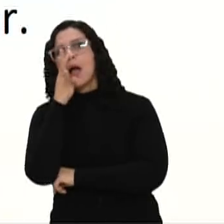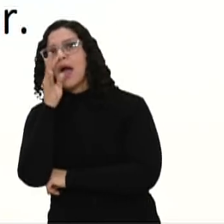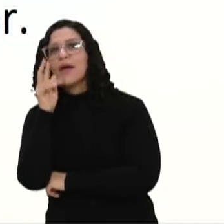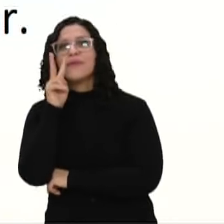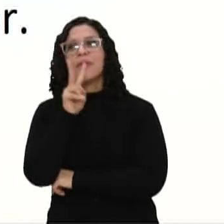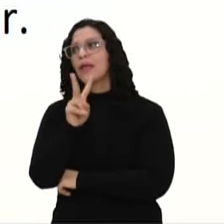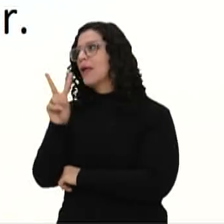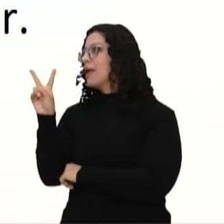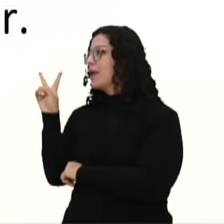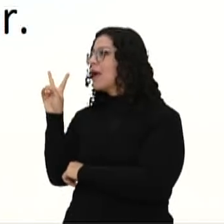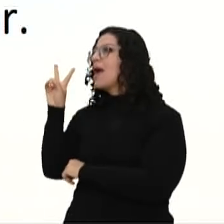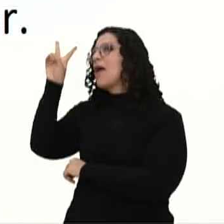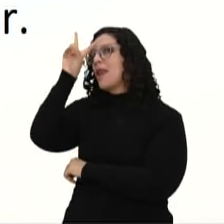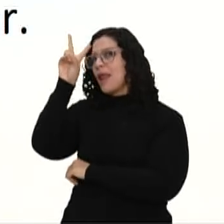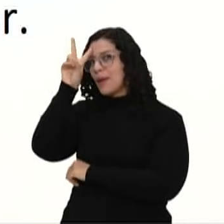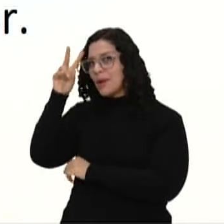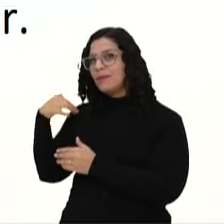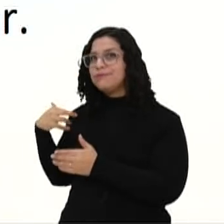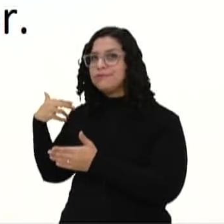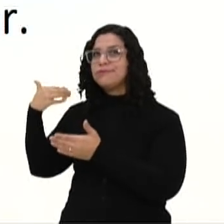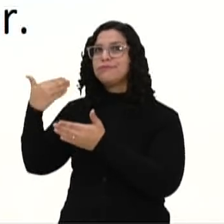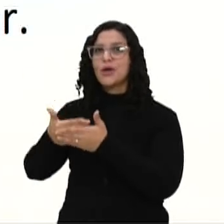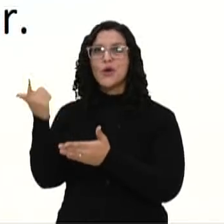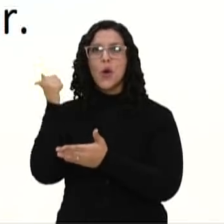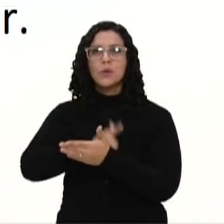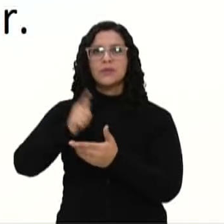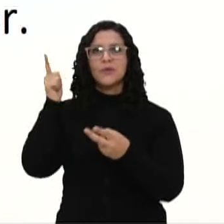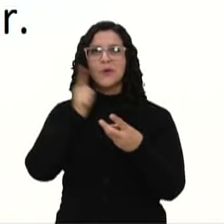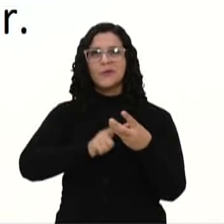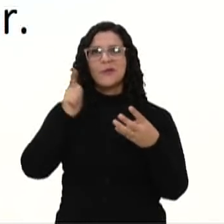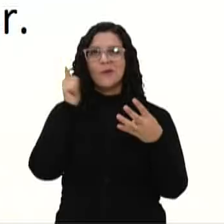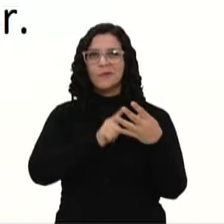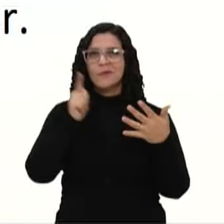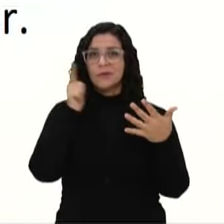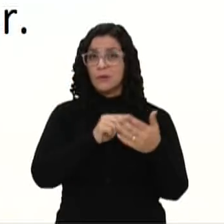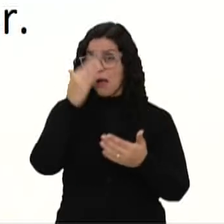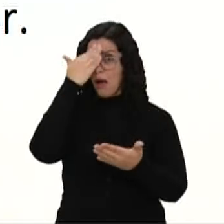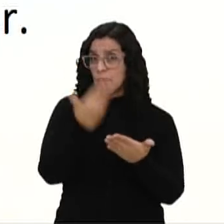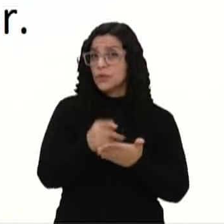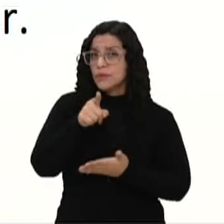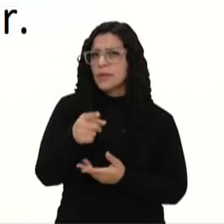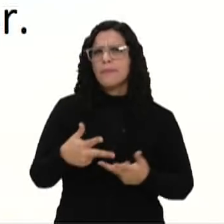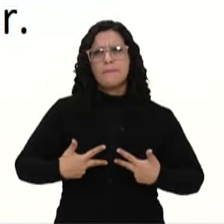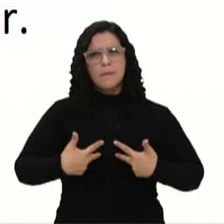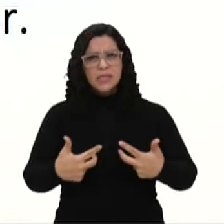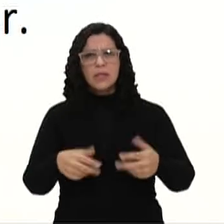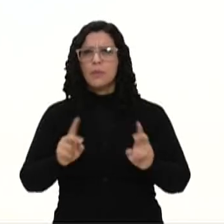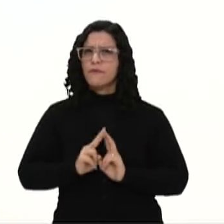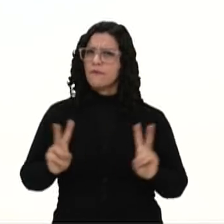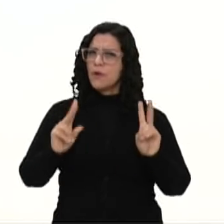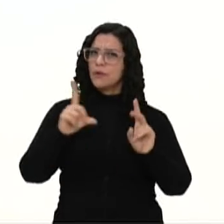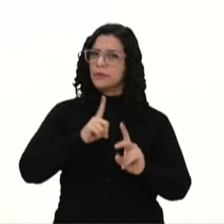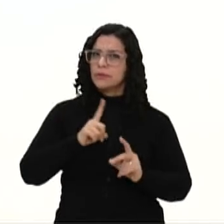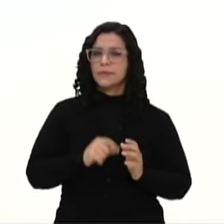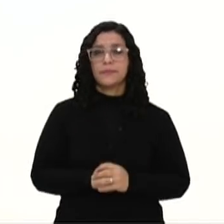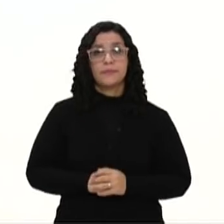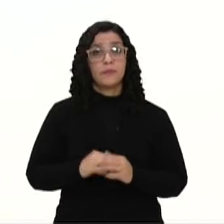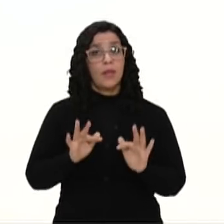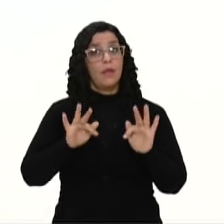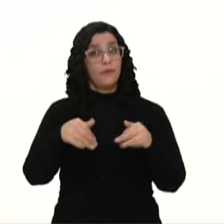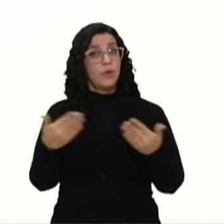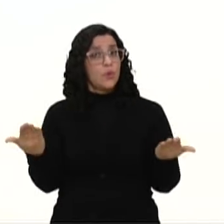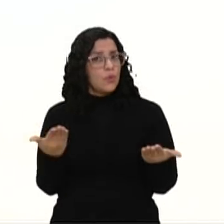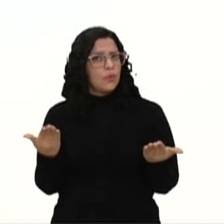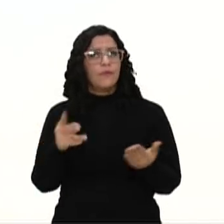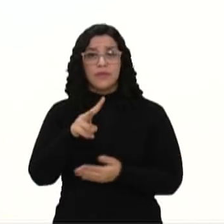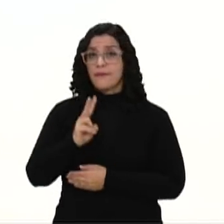para trás e relembrar-te do que superaste. Acredita em ti, reconhece o teu valor.